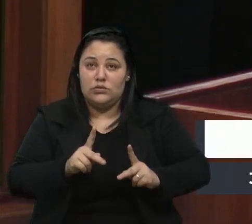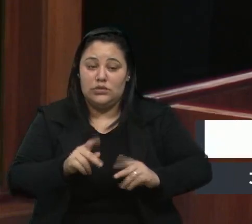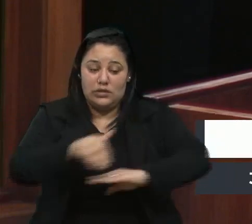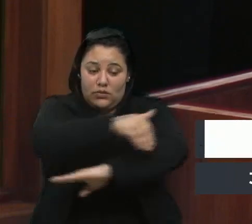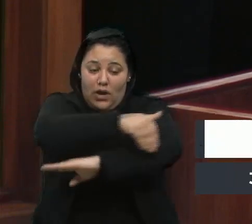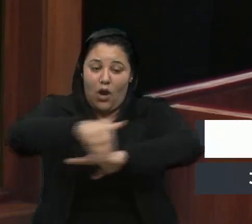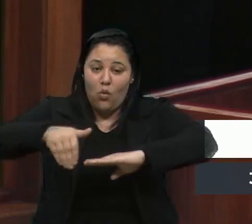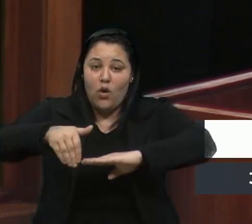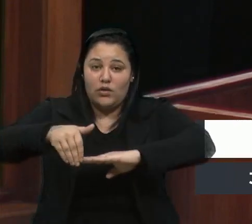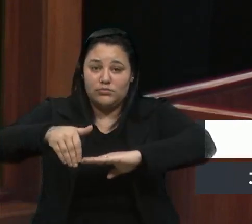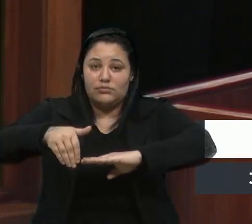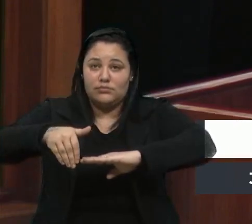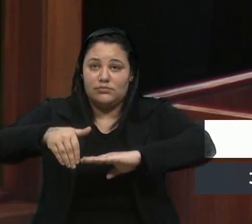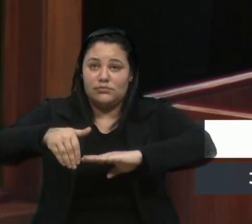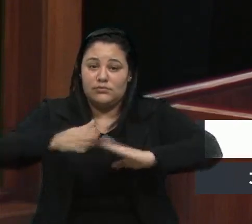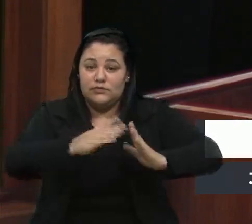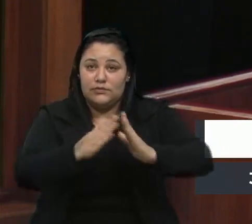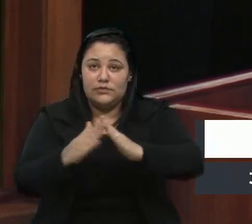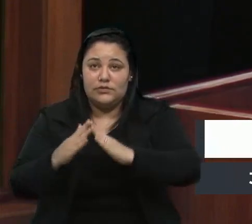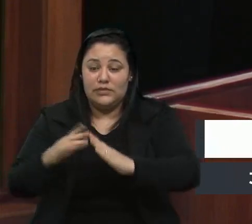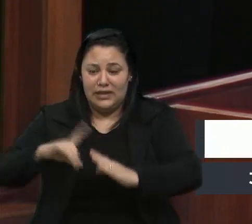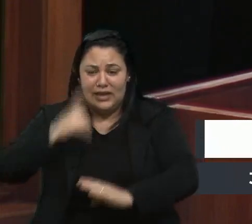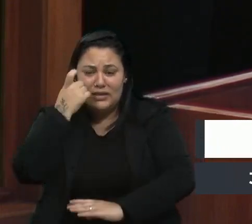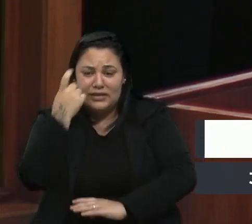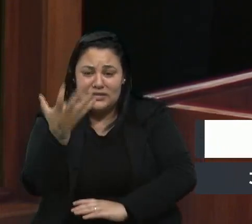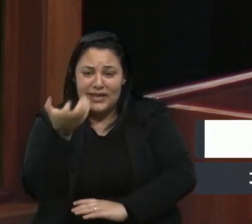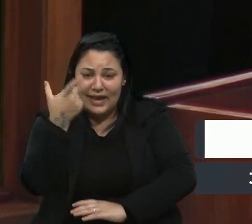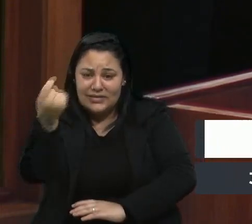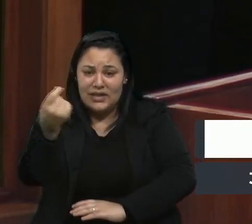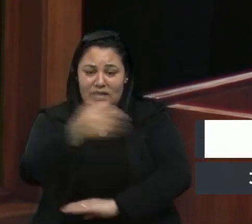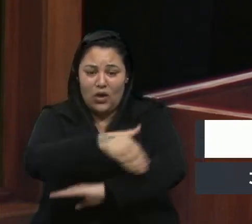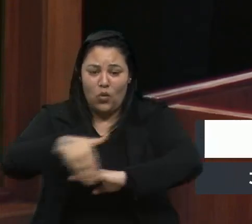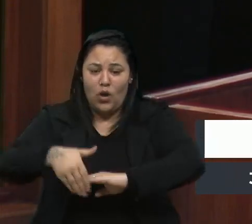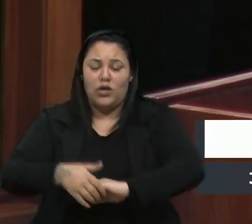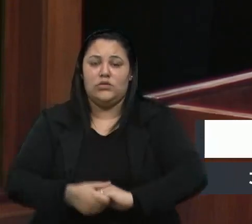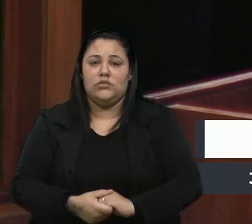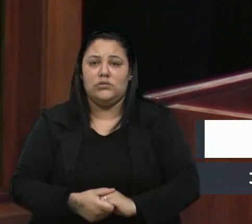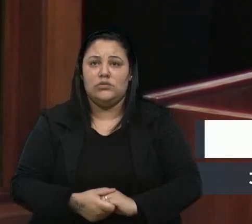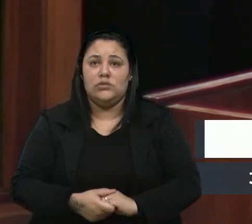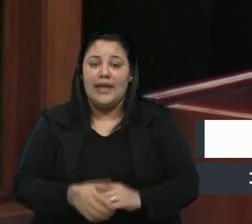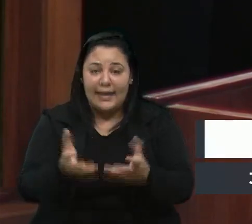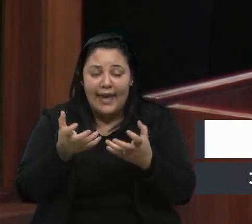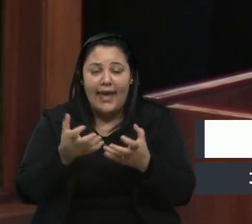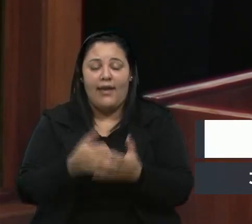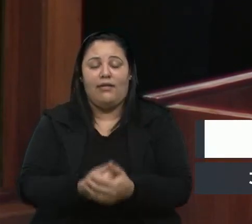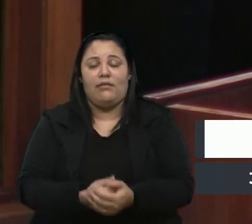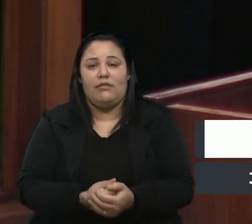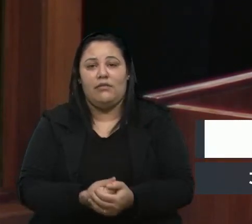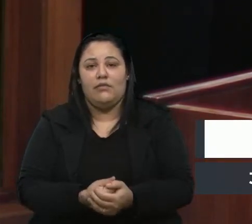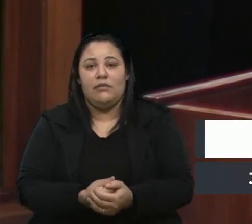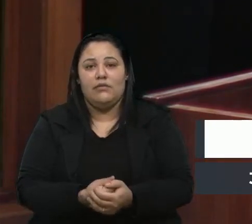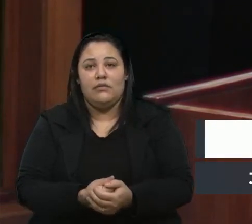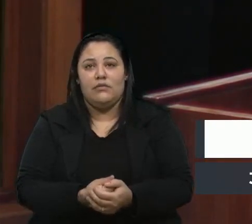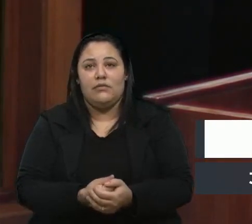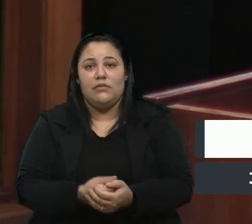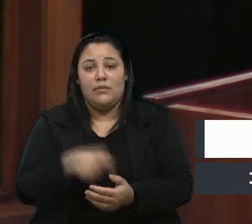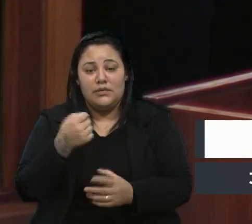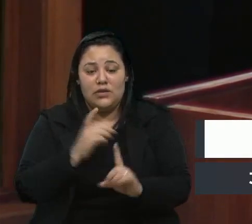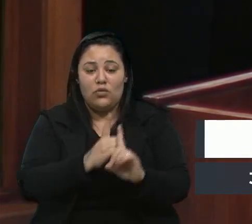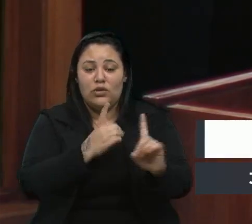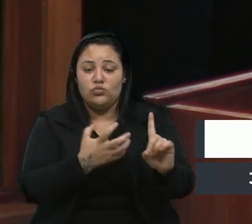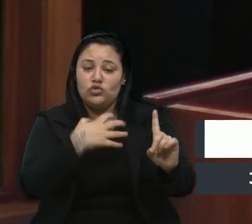rua tem interesse de sair da rua. Quer sair de lá. Precisa encontrar uma